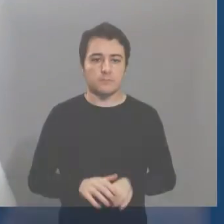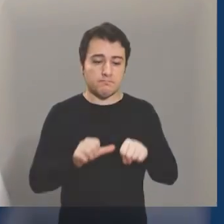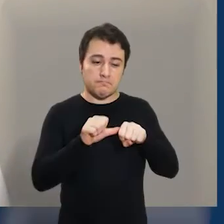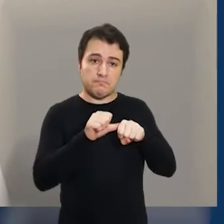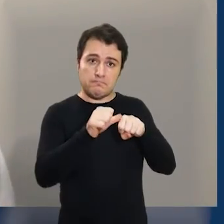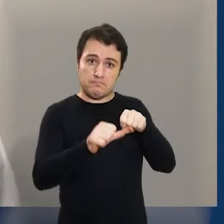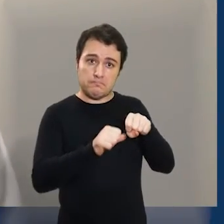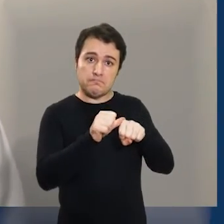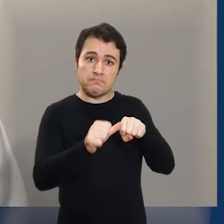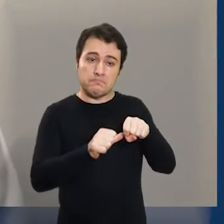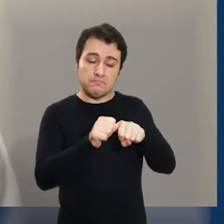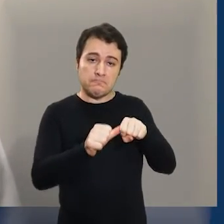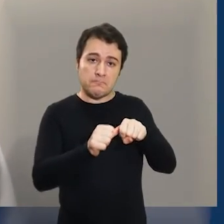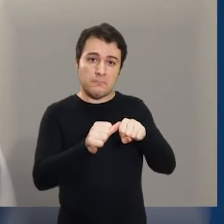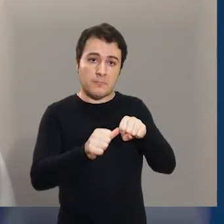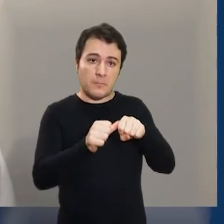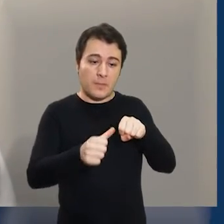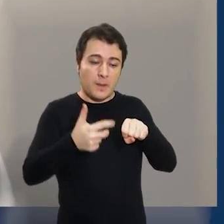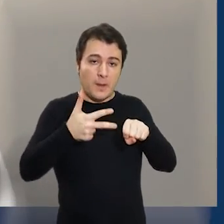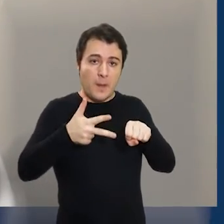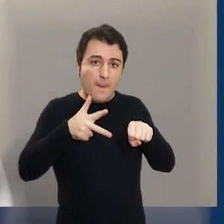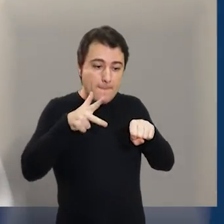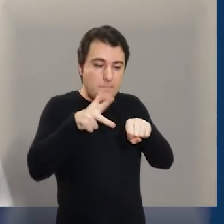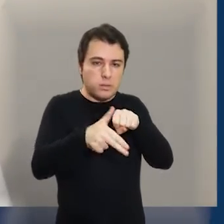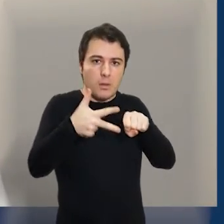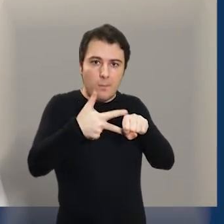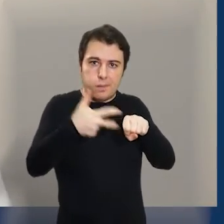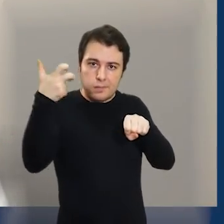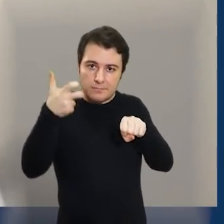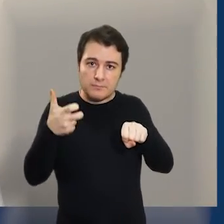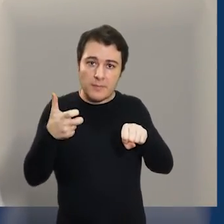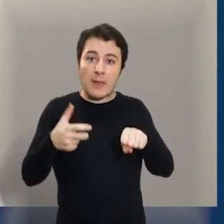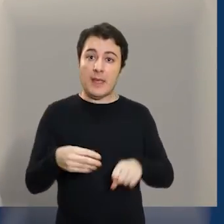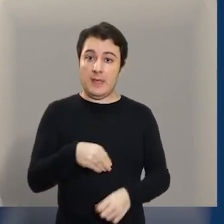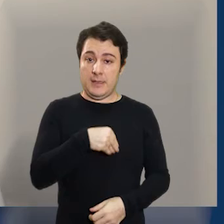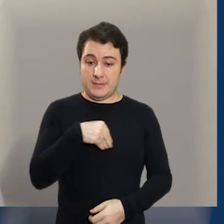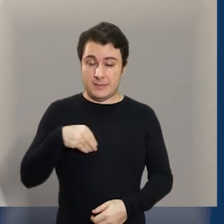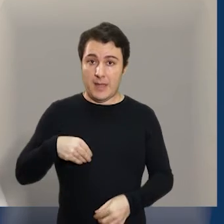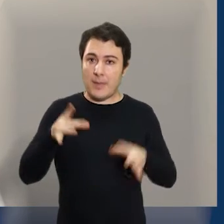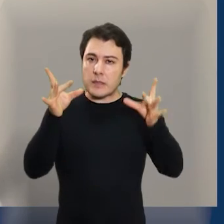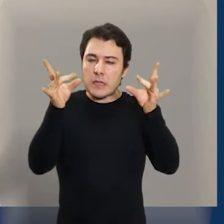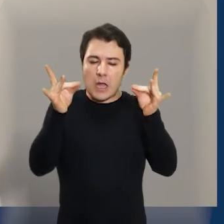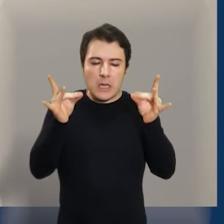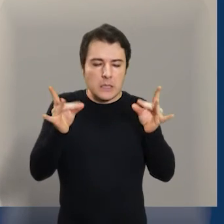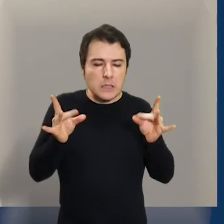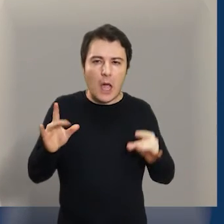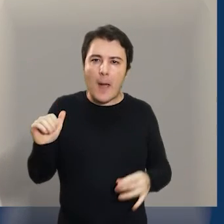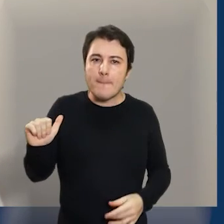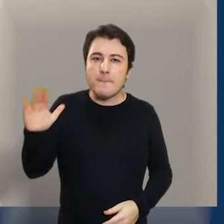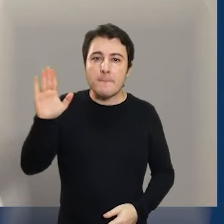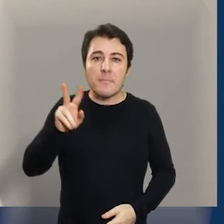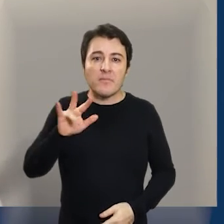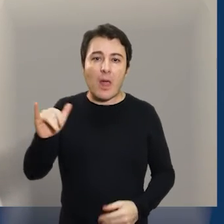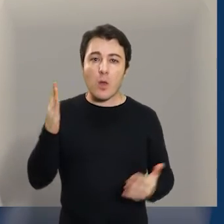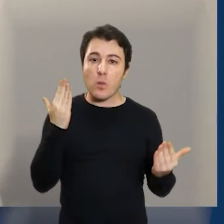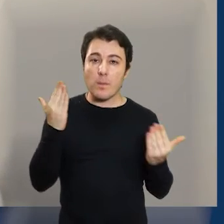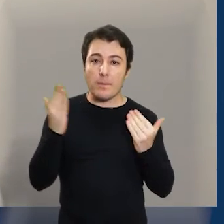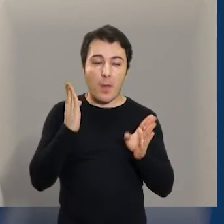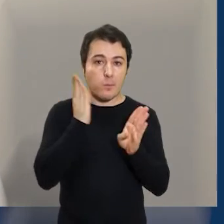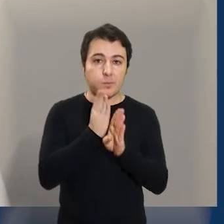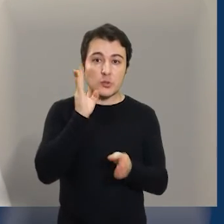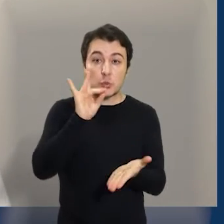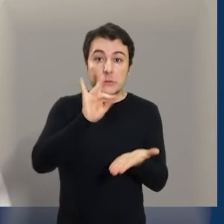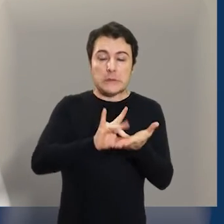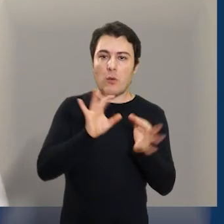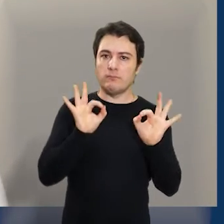E por falar em biópsia, é sempre importante lembrar, este é o único exame que confirma o diagnóstico de câncer